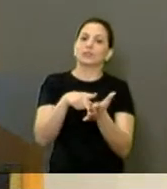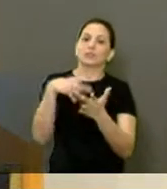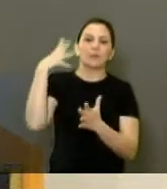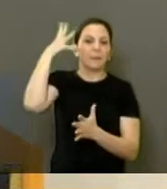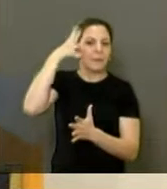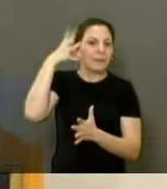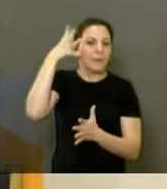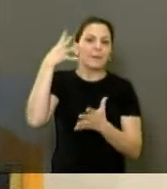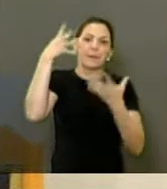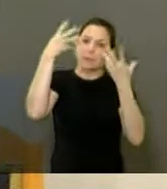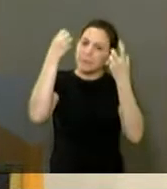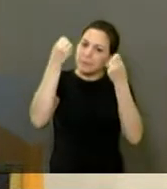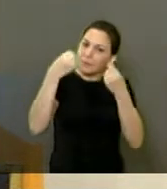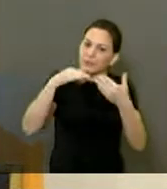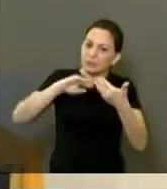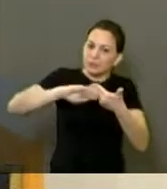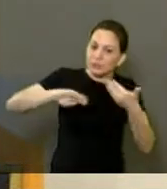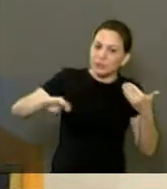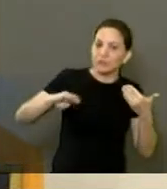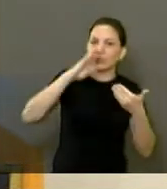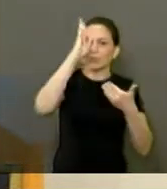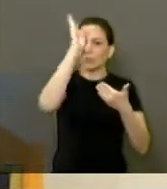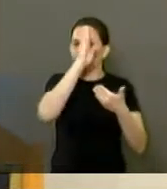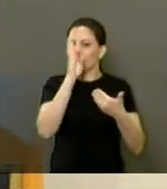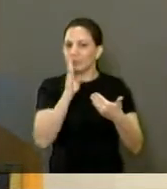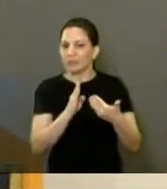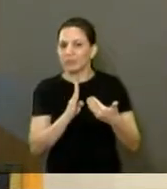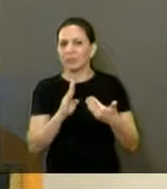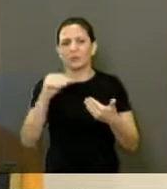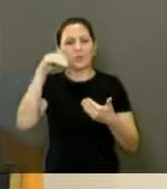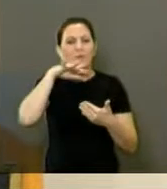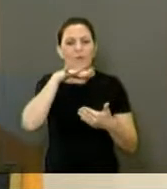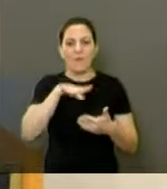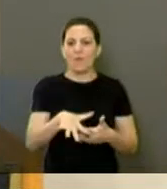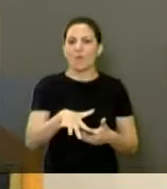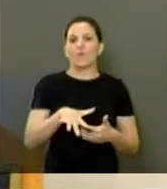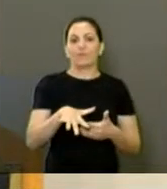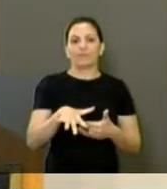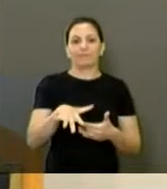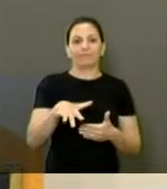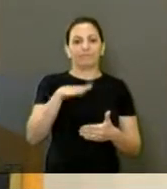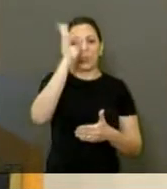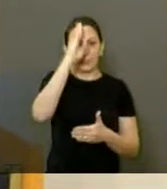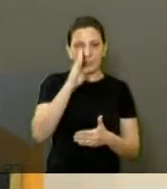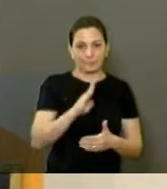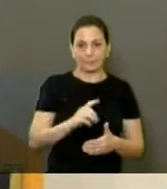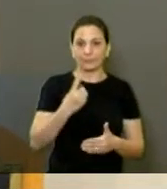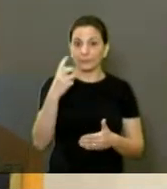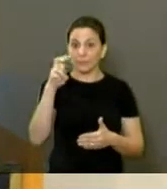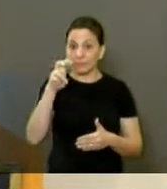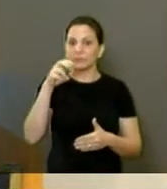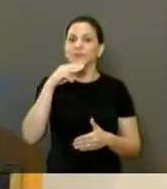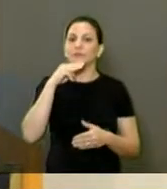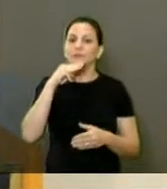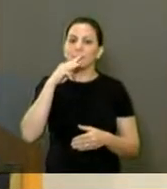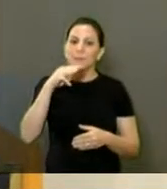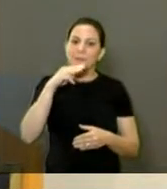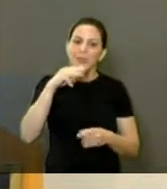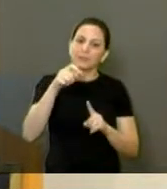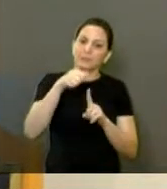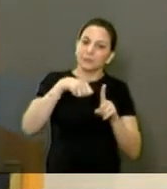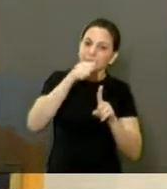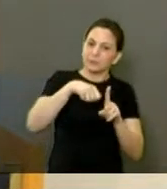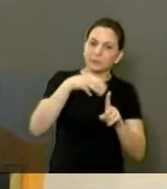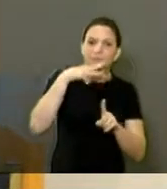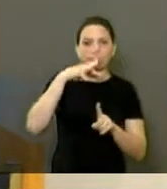de uma divisão do país, que não é bom para o nosso país. Bom, no dia 15 de março, nós vimos o povo brasileiro